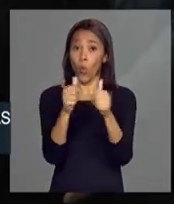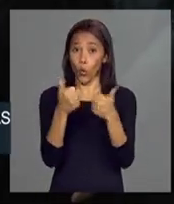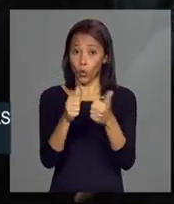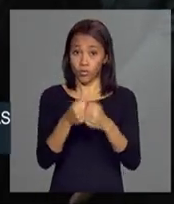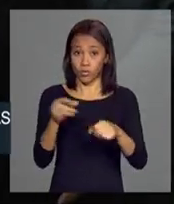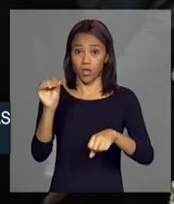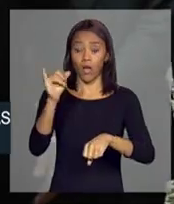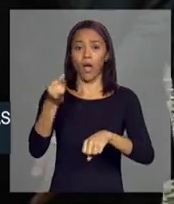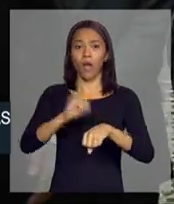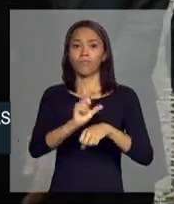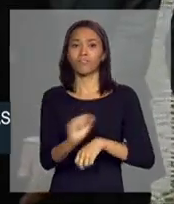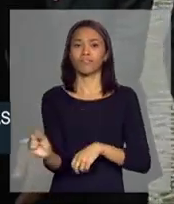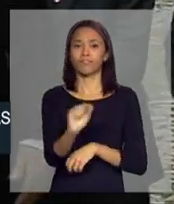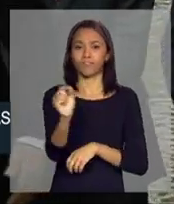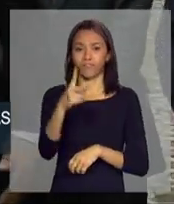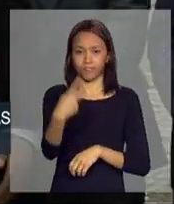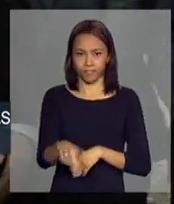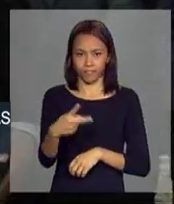sul